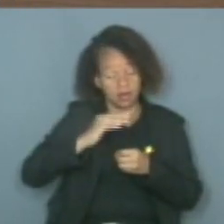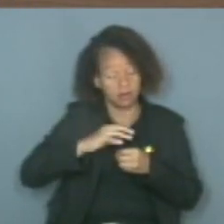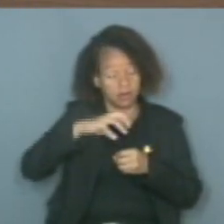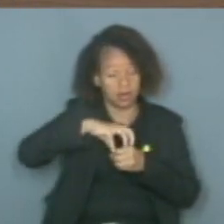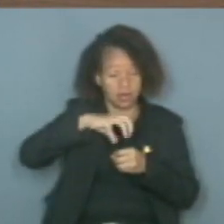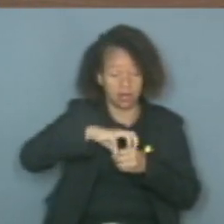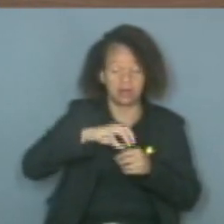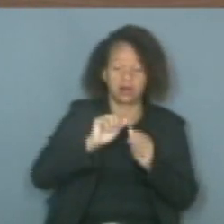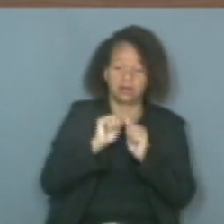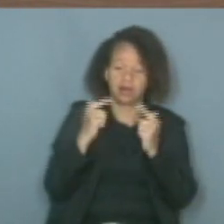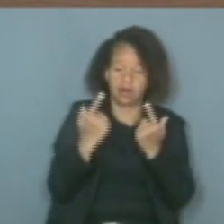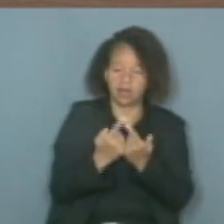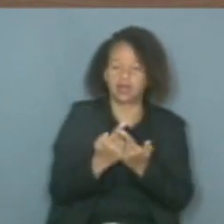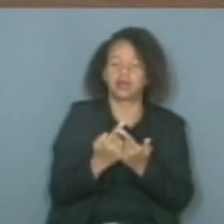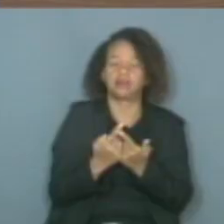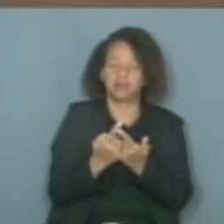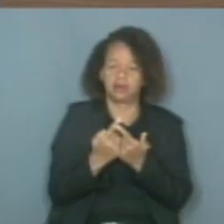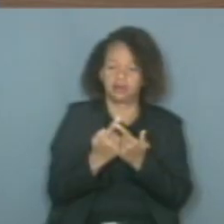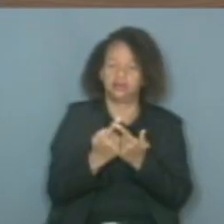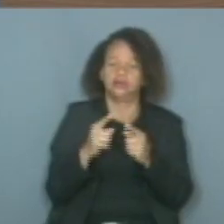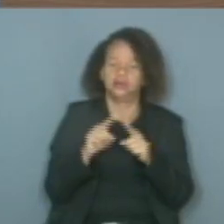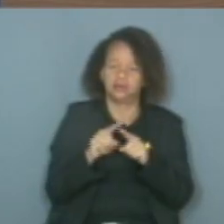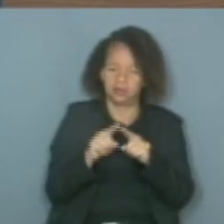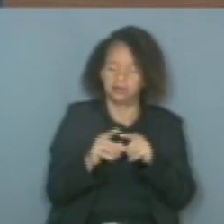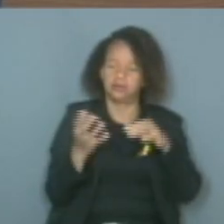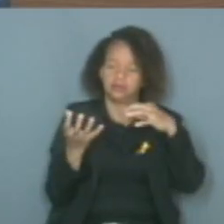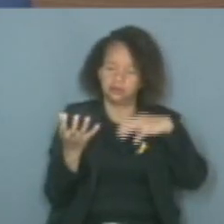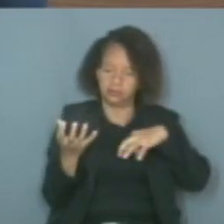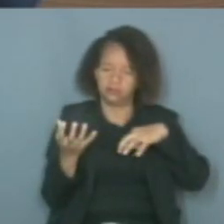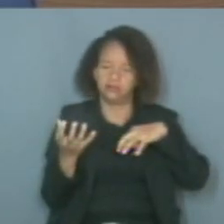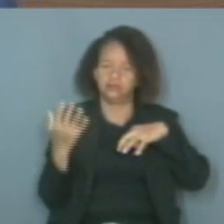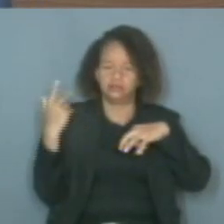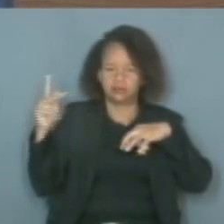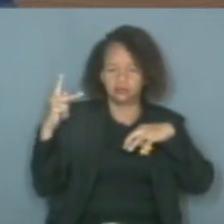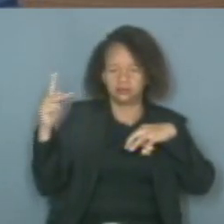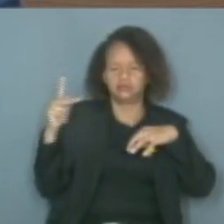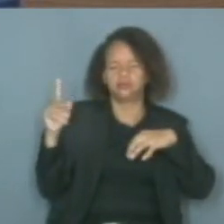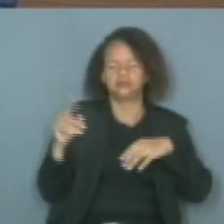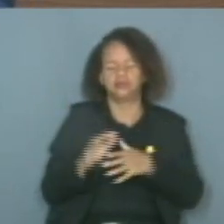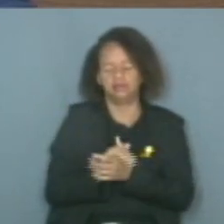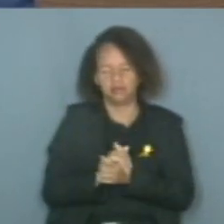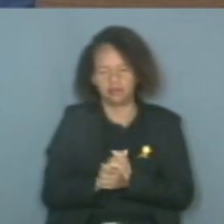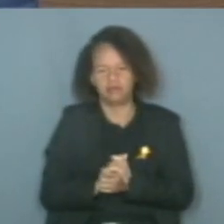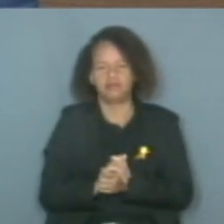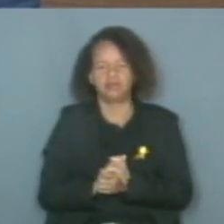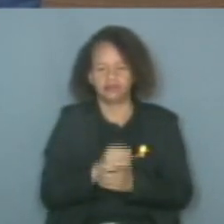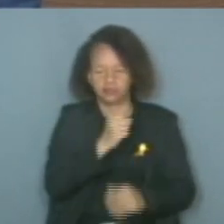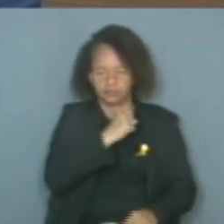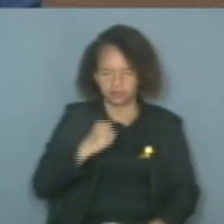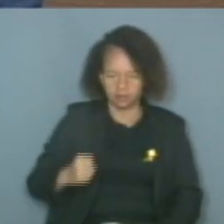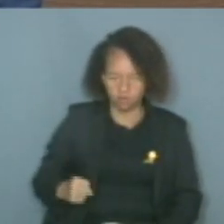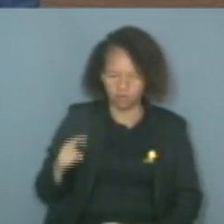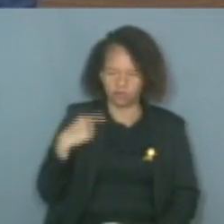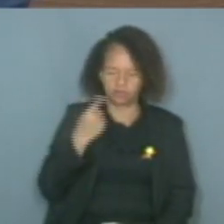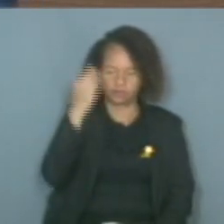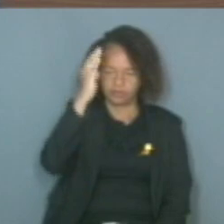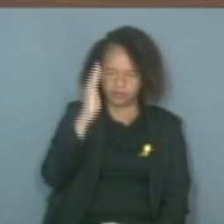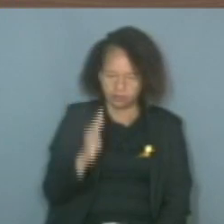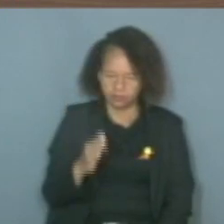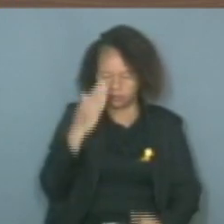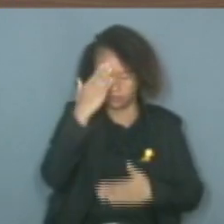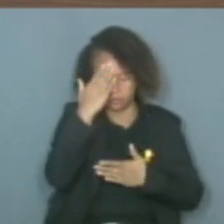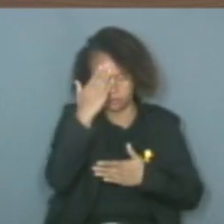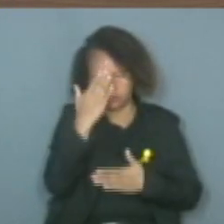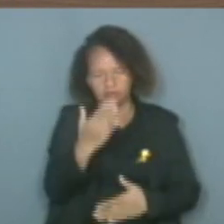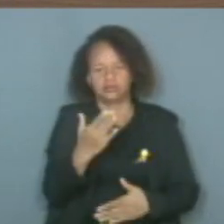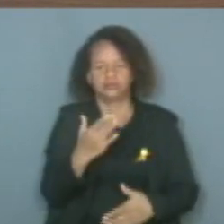a Alep, como Assembleias Legislativas e também como a Câmara Federal e o Senado do nosso país. Então, muito